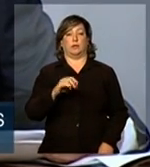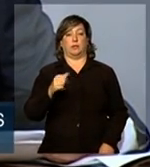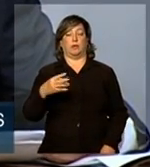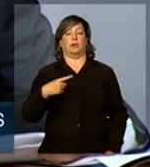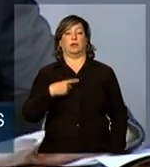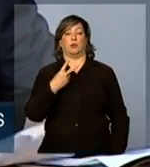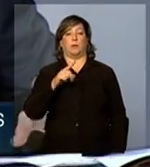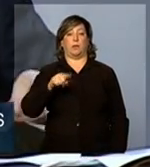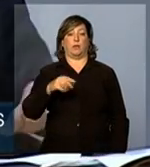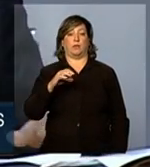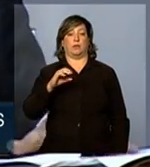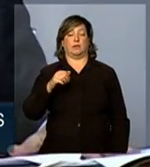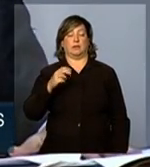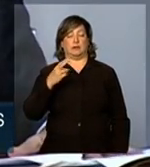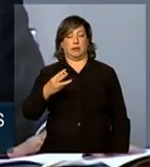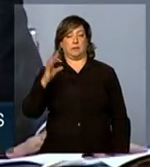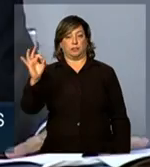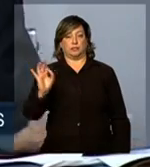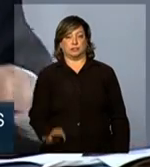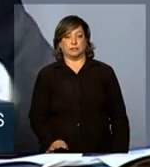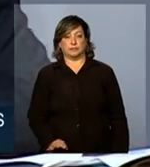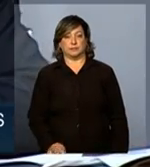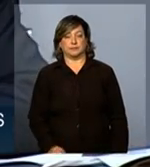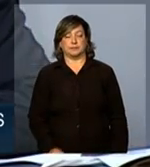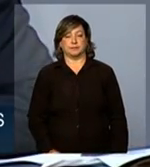2,3%. Esse crescimento